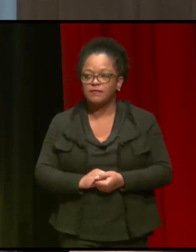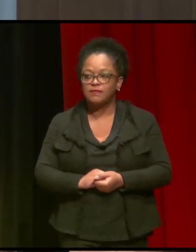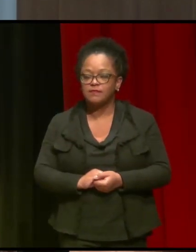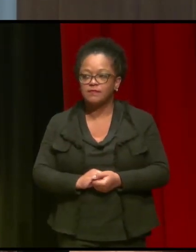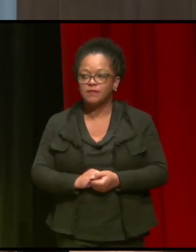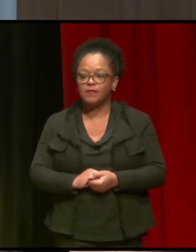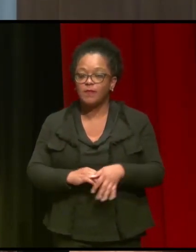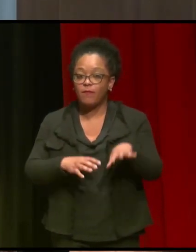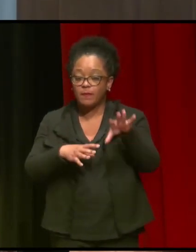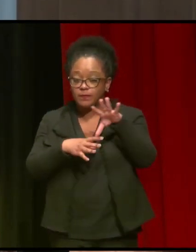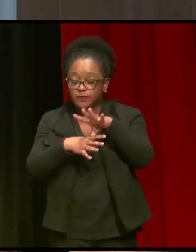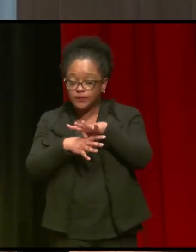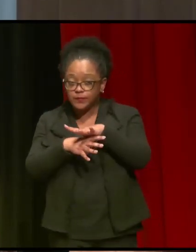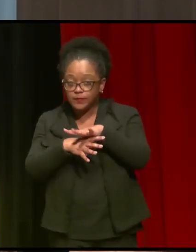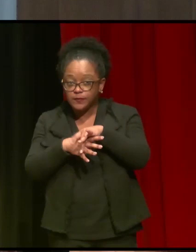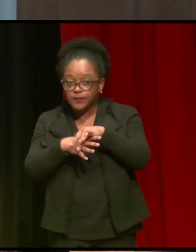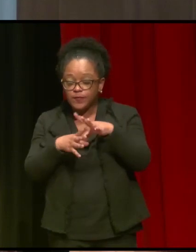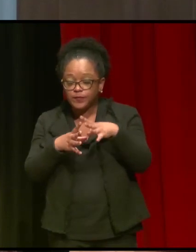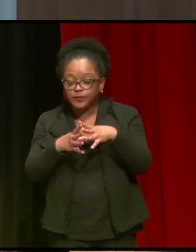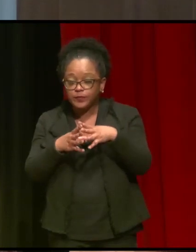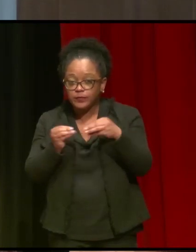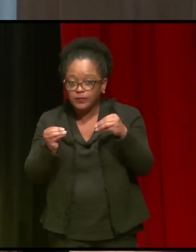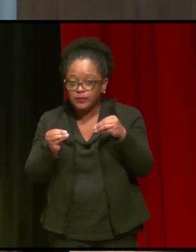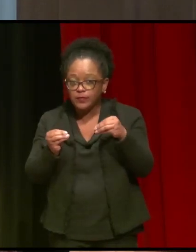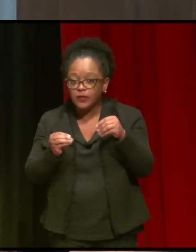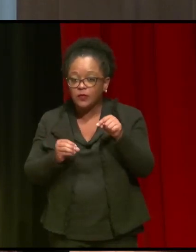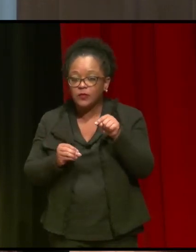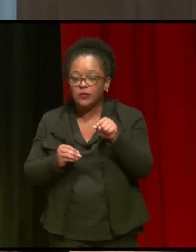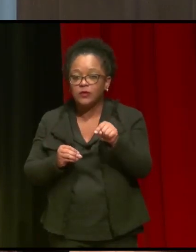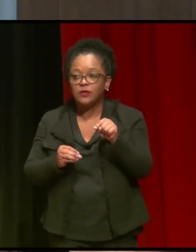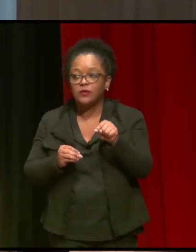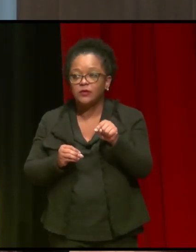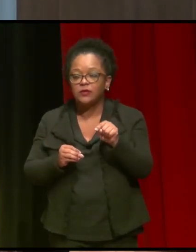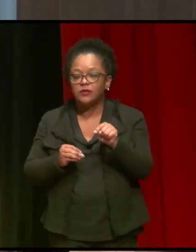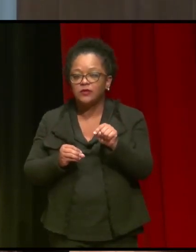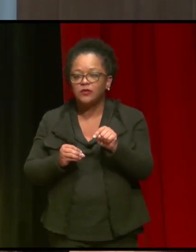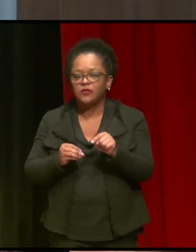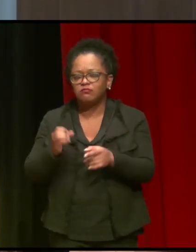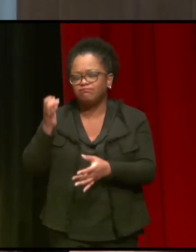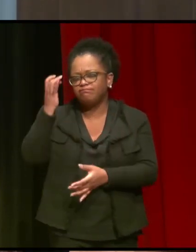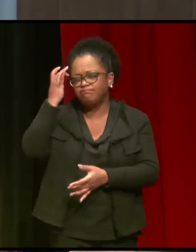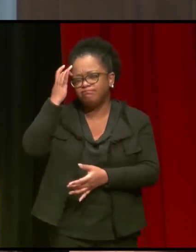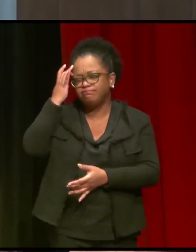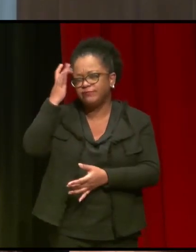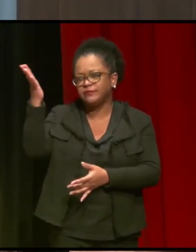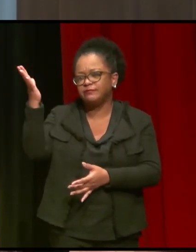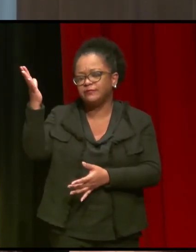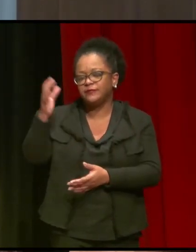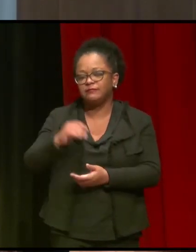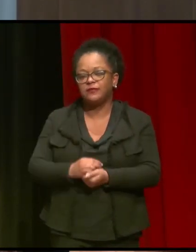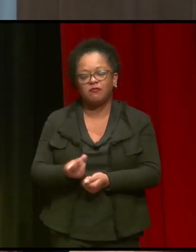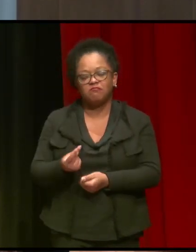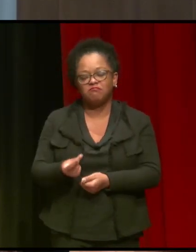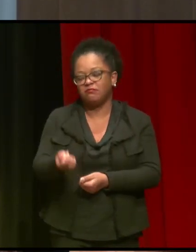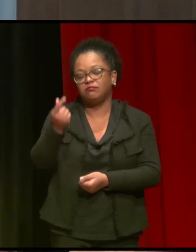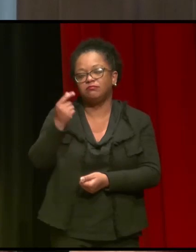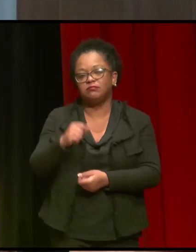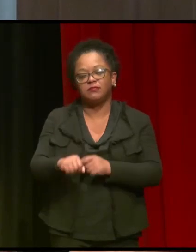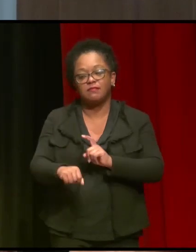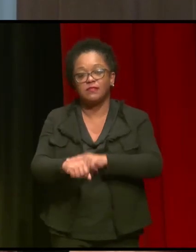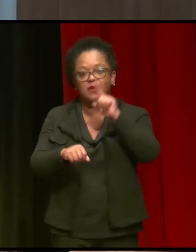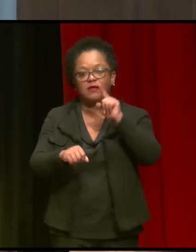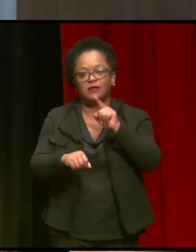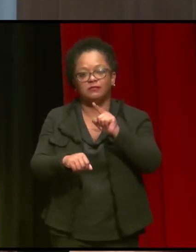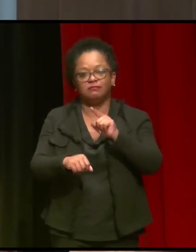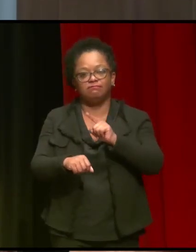curar aquele homem paralítico era uma barbada. Ele faz assim, ó, levanta